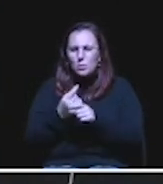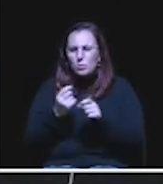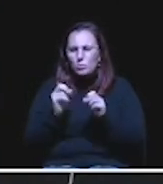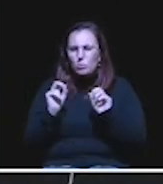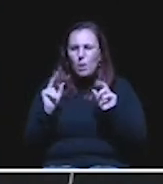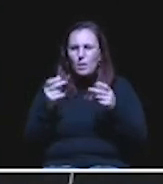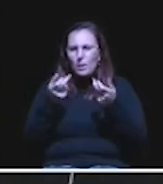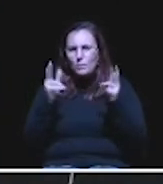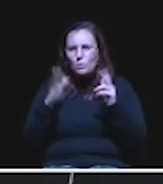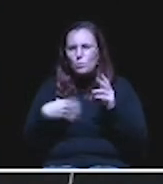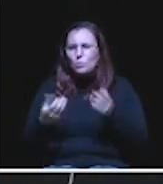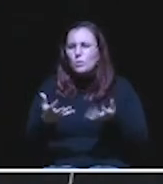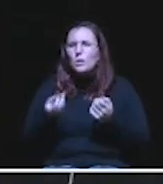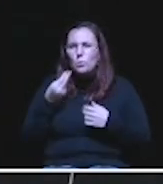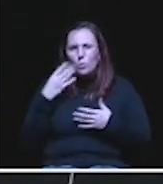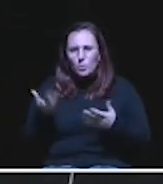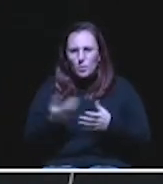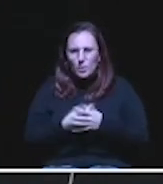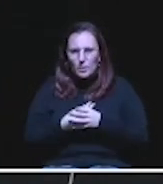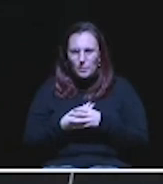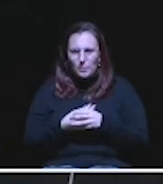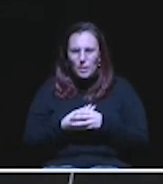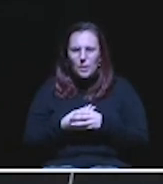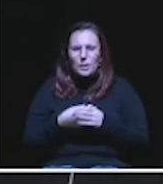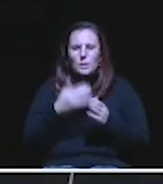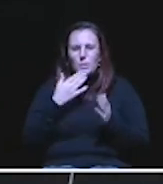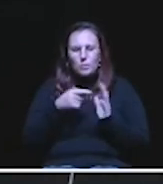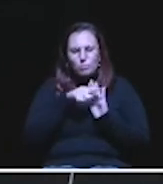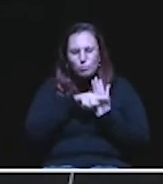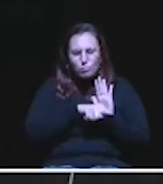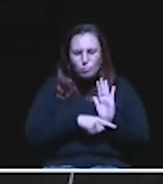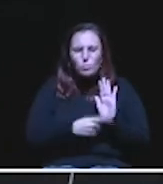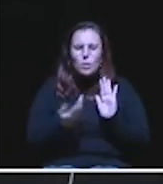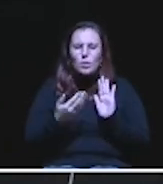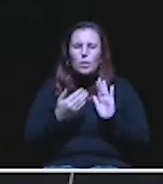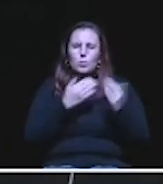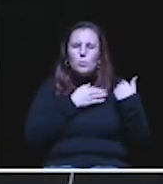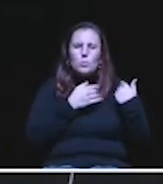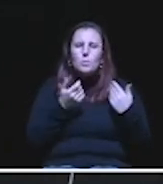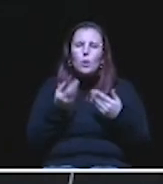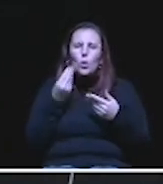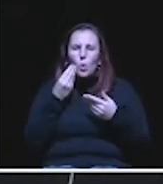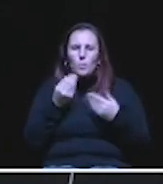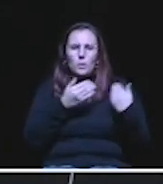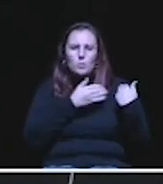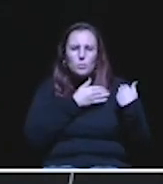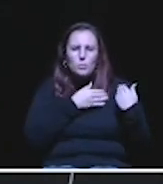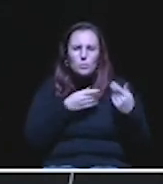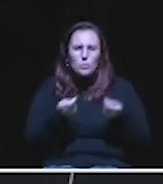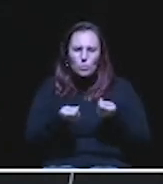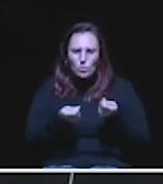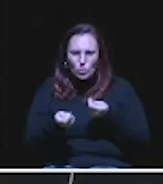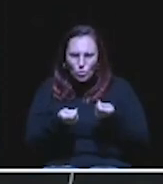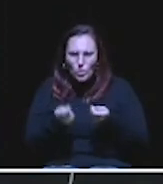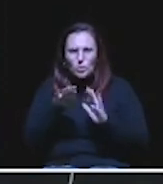Câmara Municipal de Lisboa? Que requisitos foram colocados no caderno de encargos para servir esses grandes eventos? Quem vai ficar encarregue da gestão e